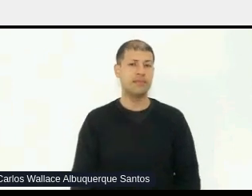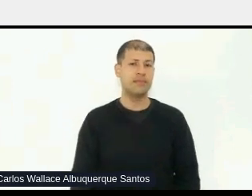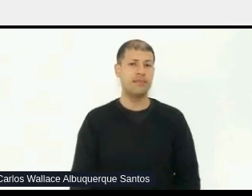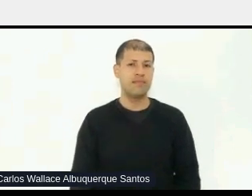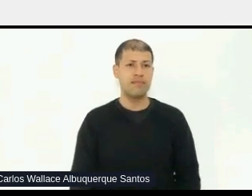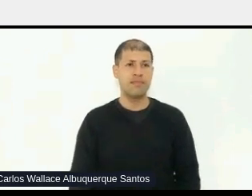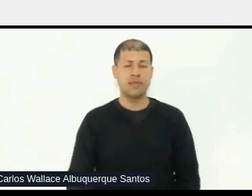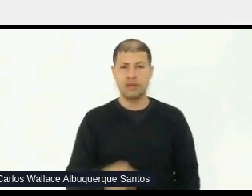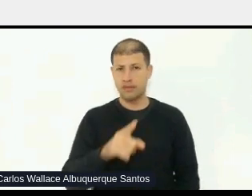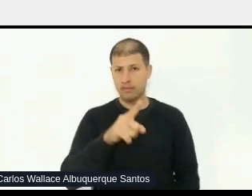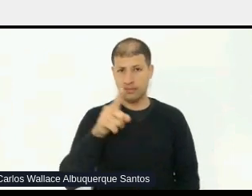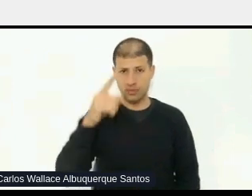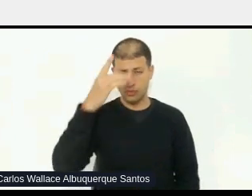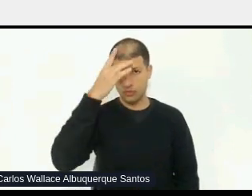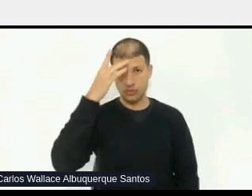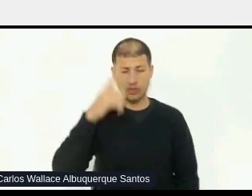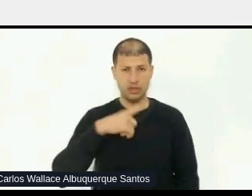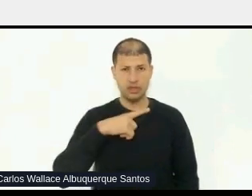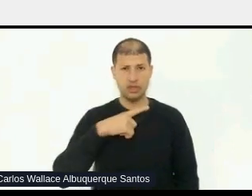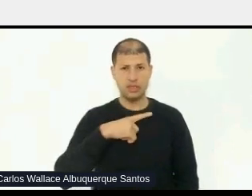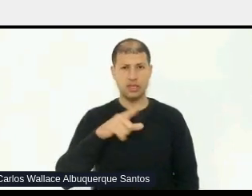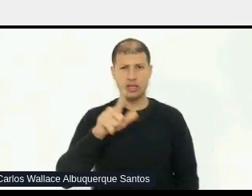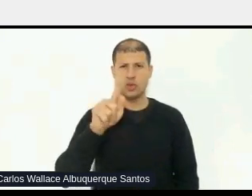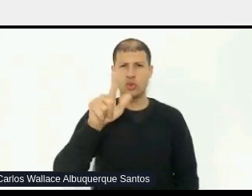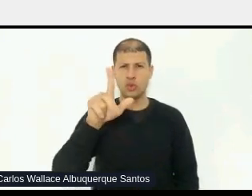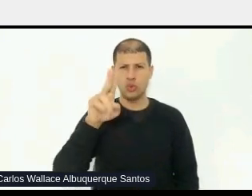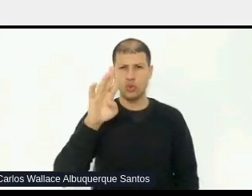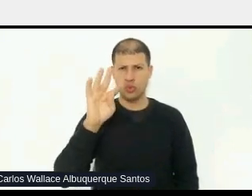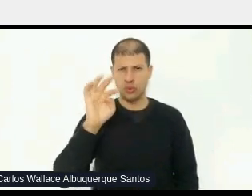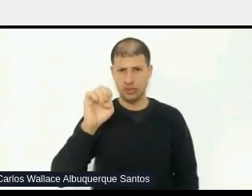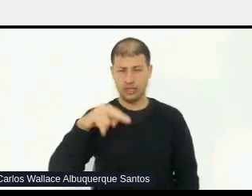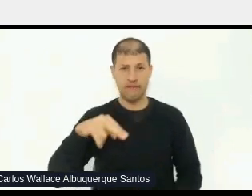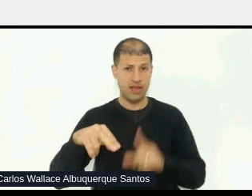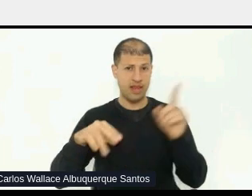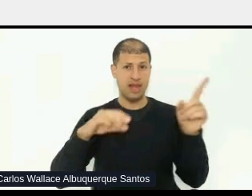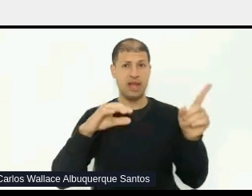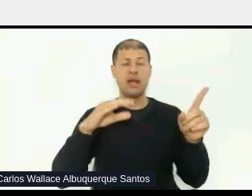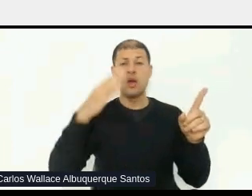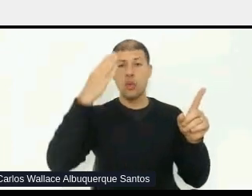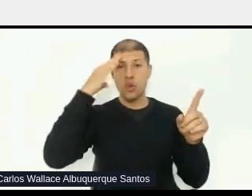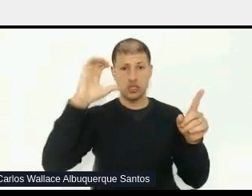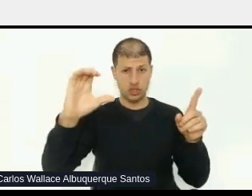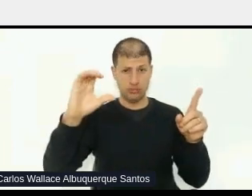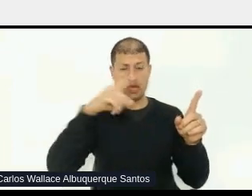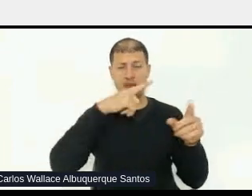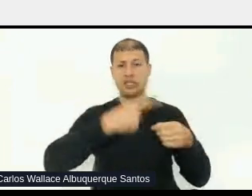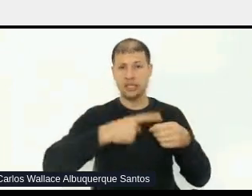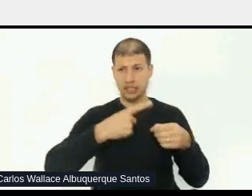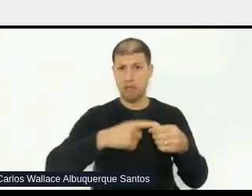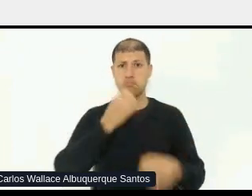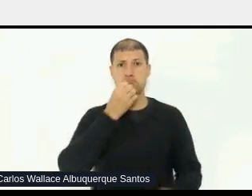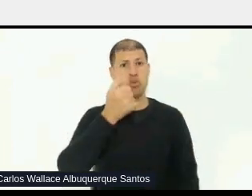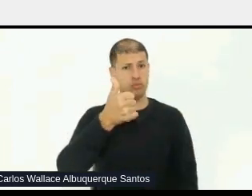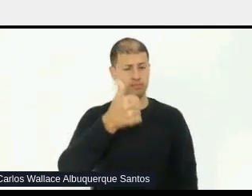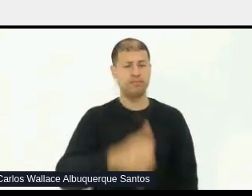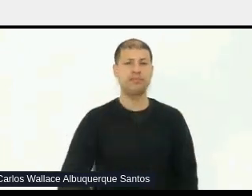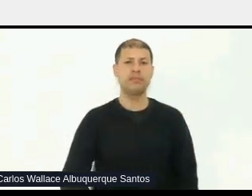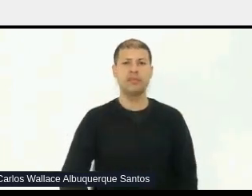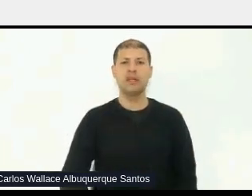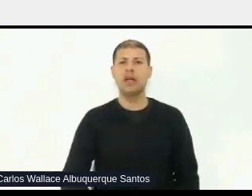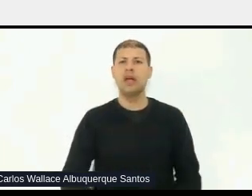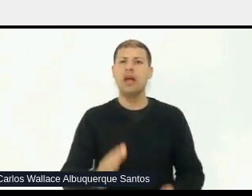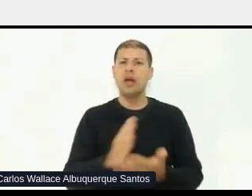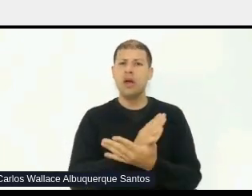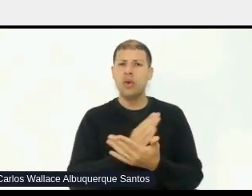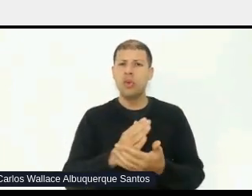para quem aí, se alguém aí tem alguma questão com glúten, vai para Curitiba. Curitiba é uma cidade que é muito boa para isso, tá? Vieses cognitivos